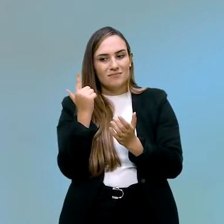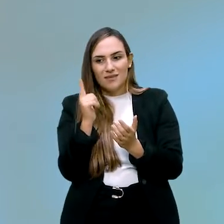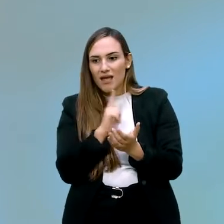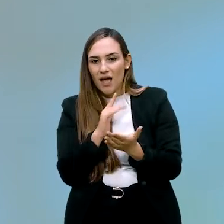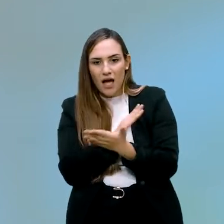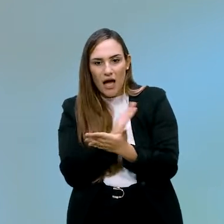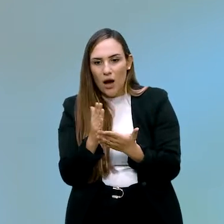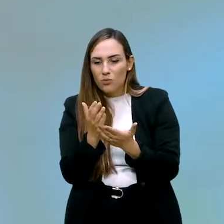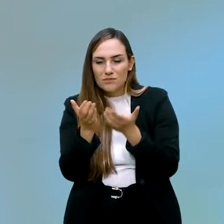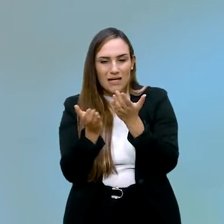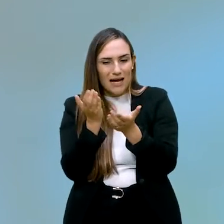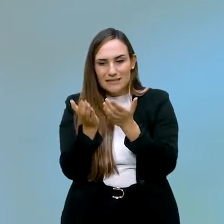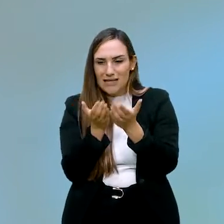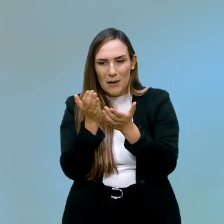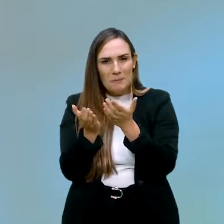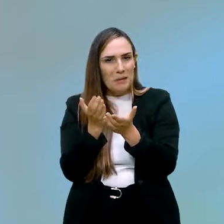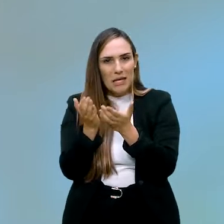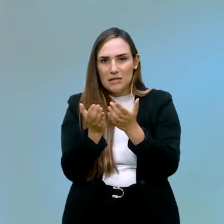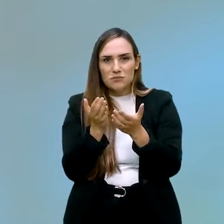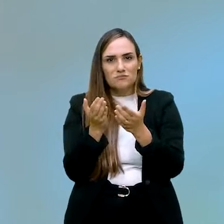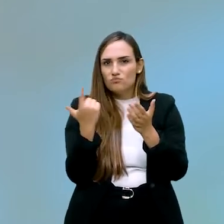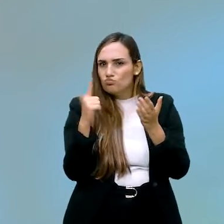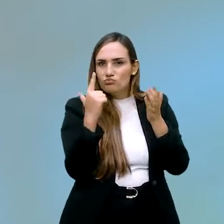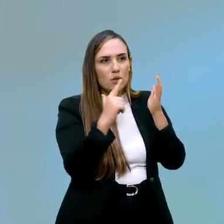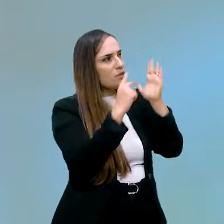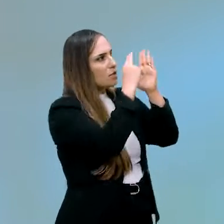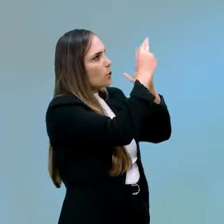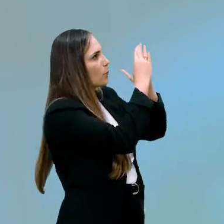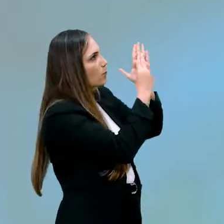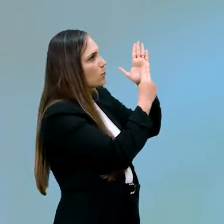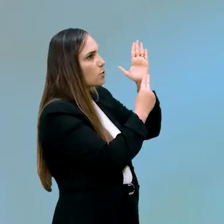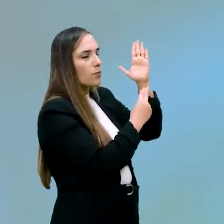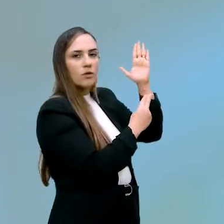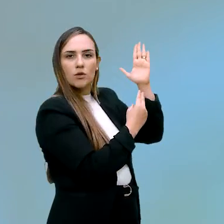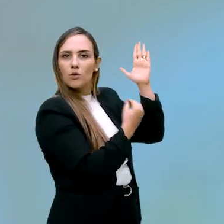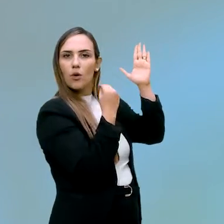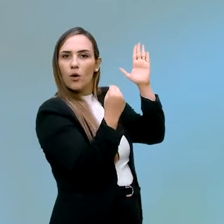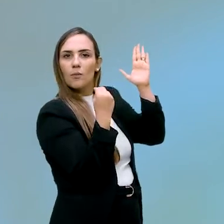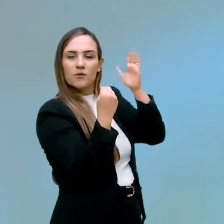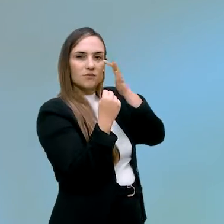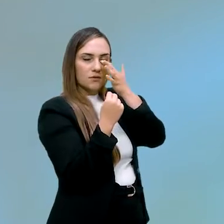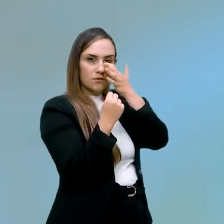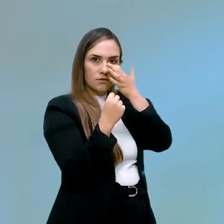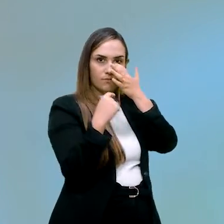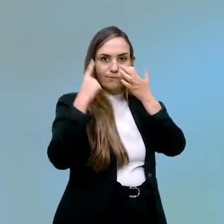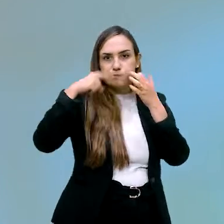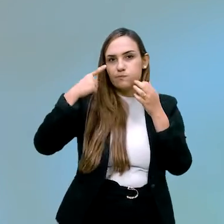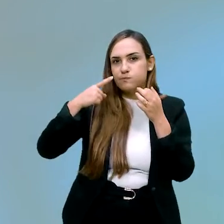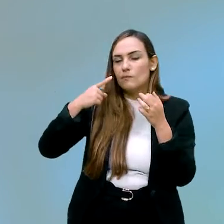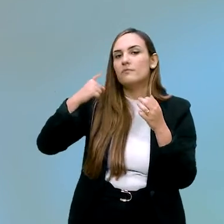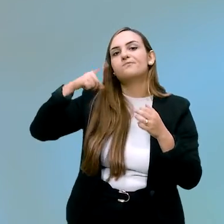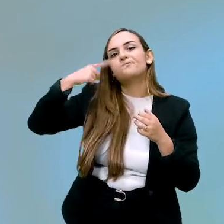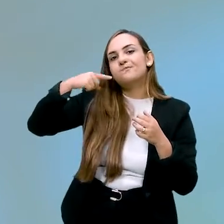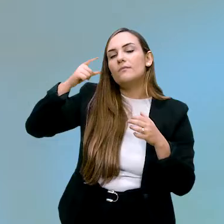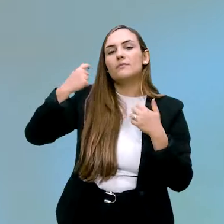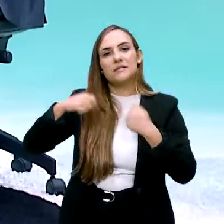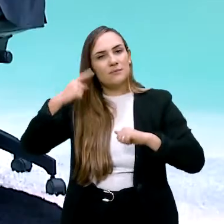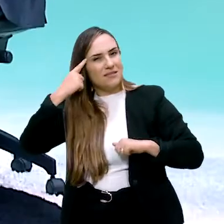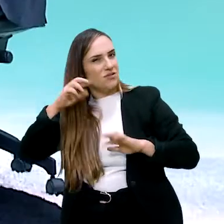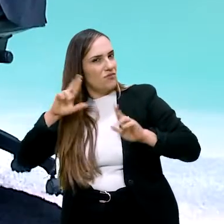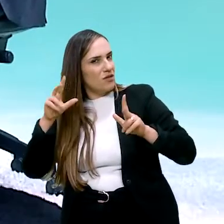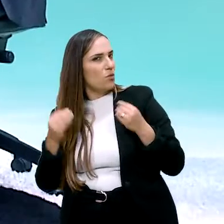rol? Quem busca algum tratamento, o que deve fazer a partir de agora? Vai mudar a atuação do advogado nos planos de